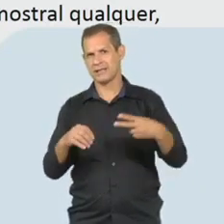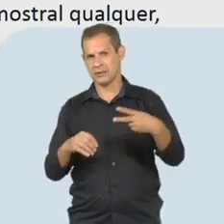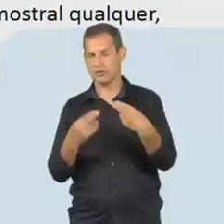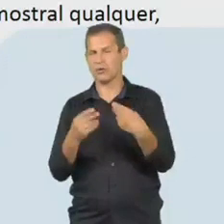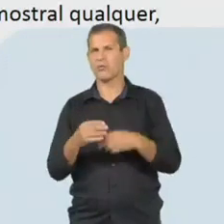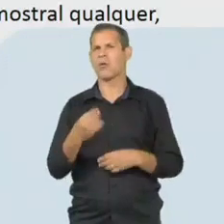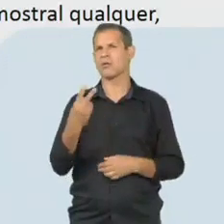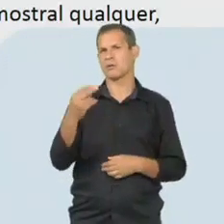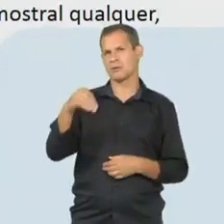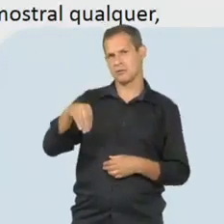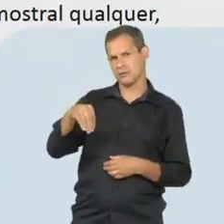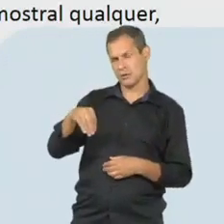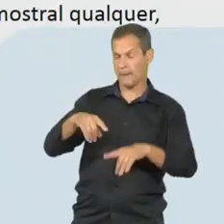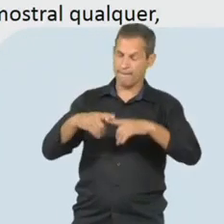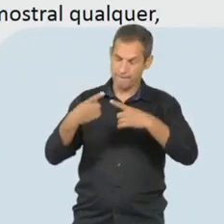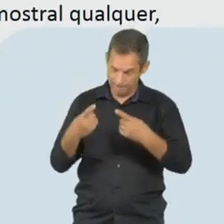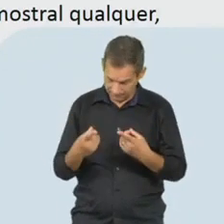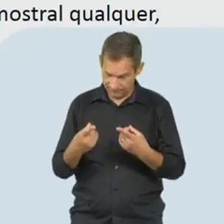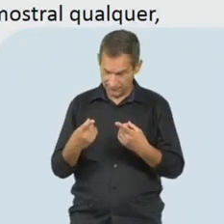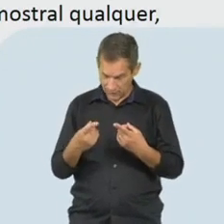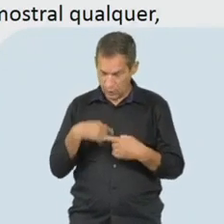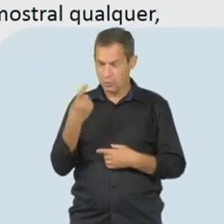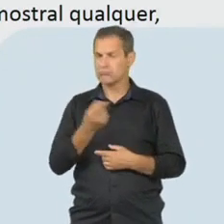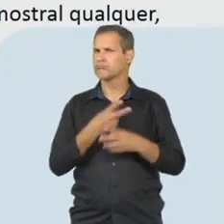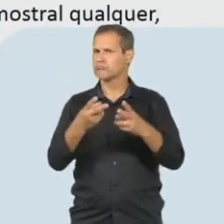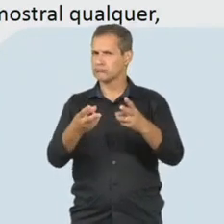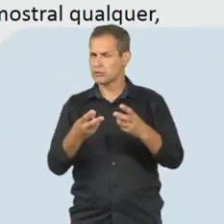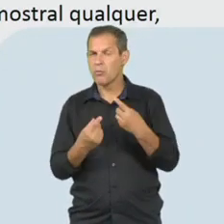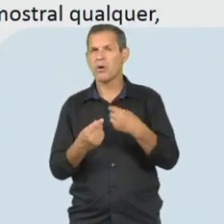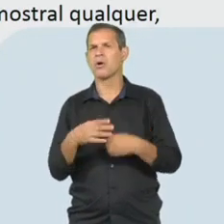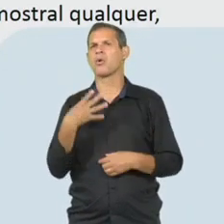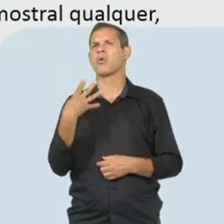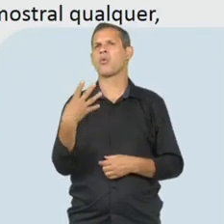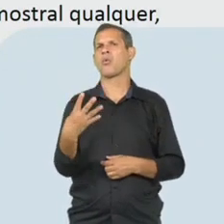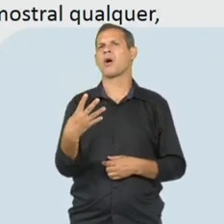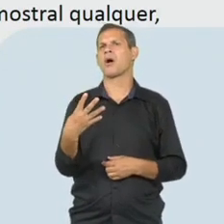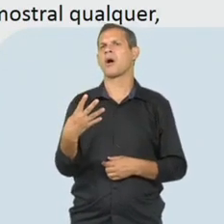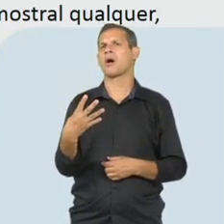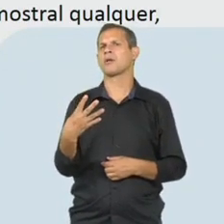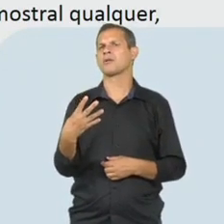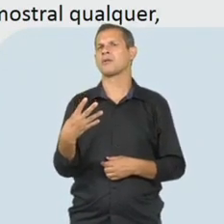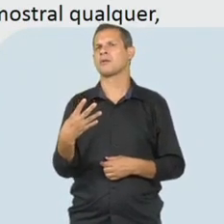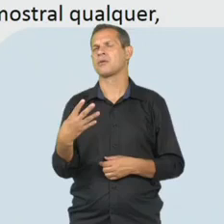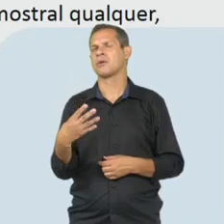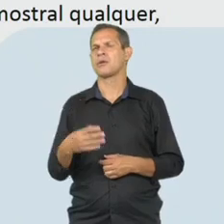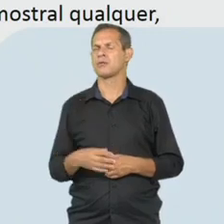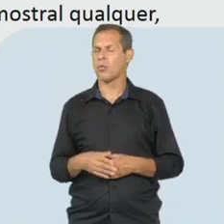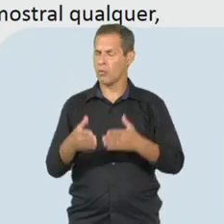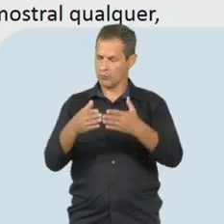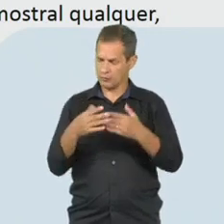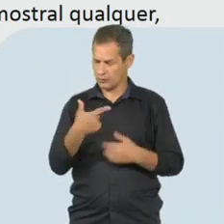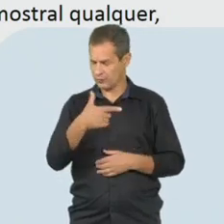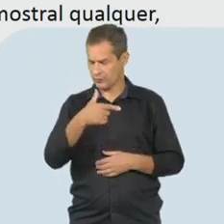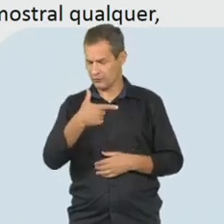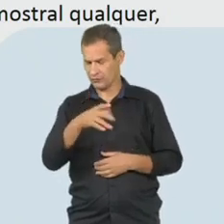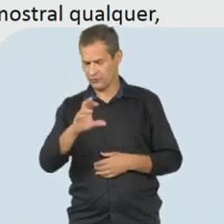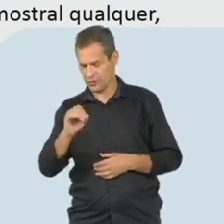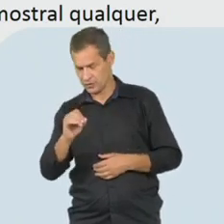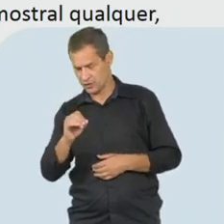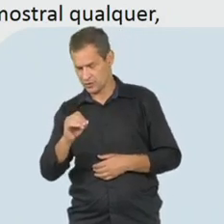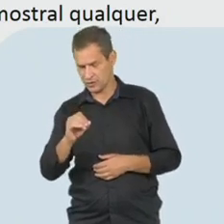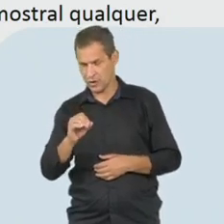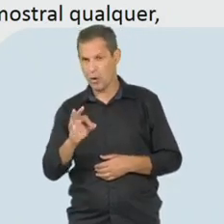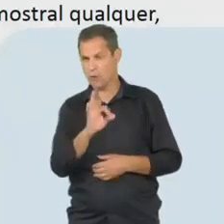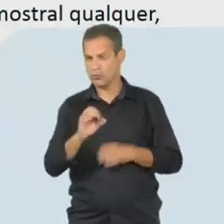igual a 2 metros. Nós vimos 4 casos favoráveis e 20 casos